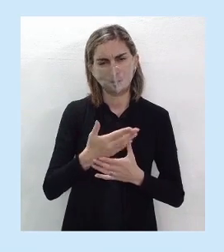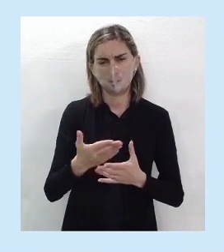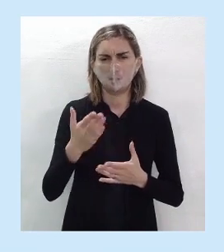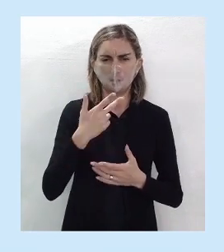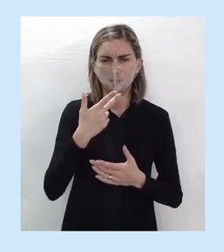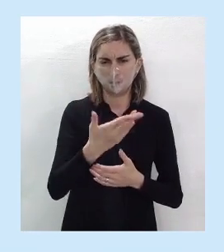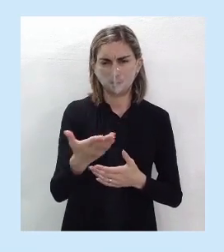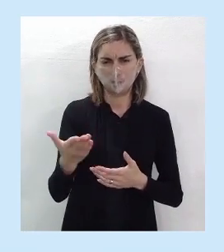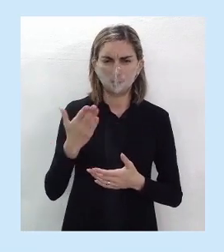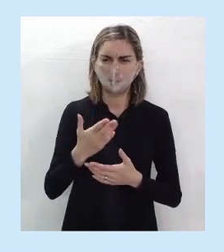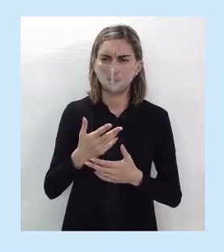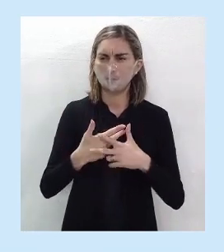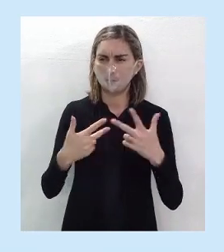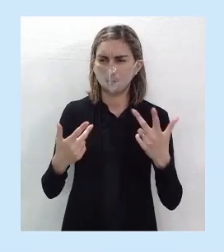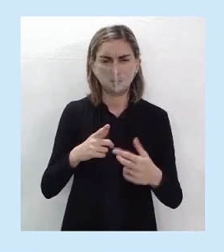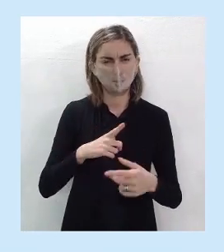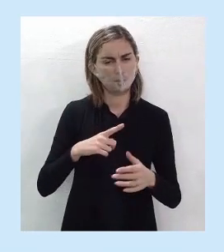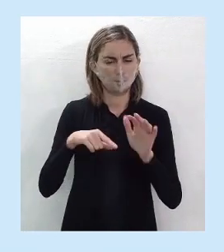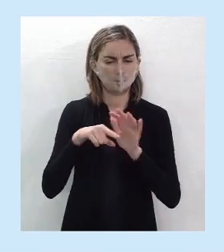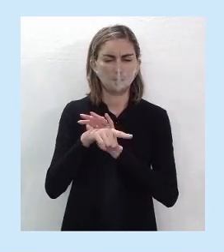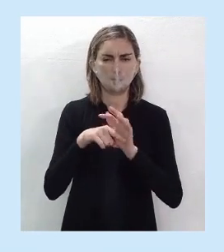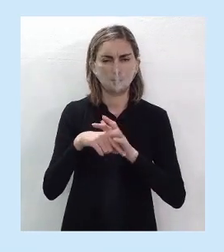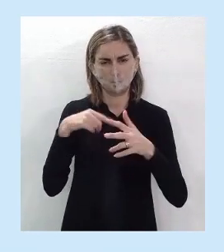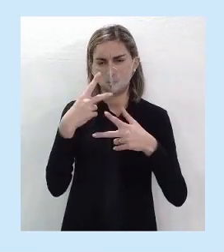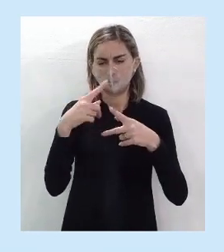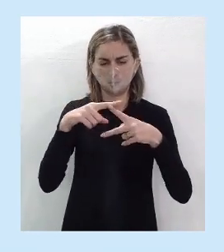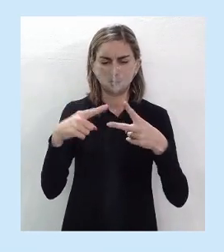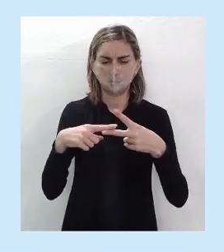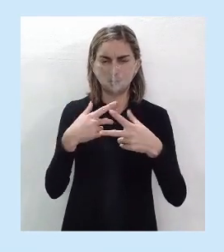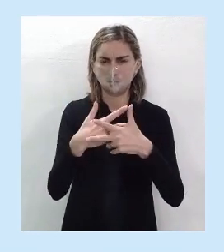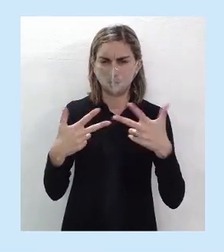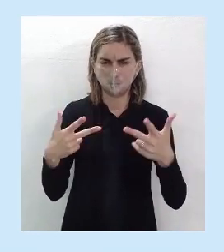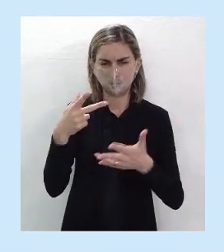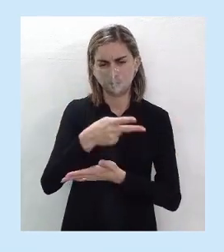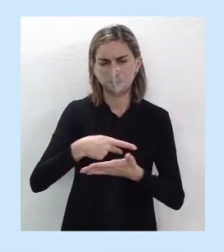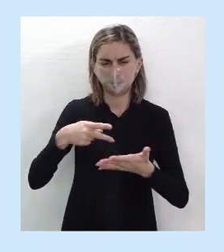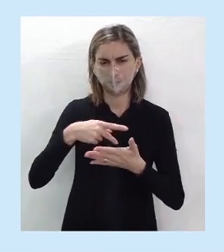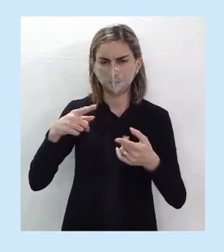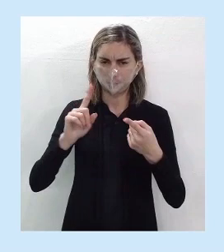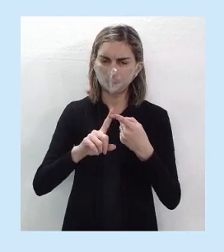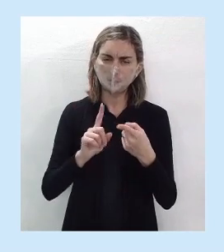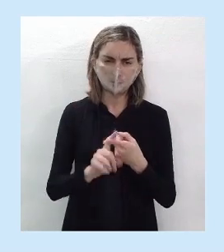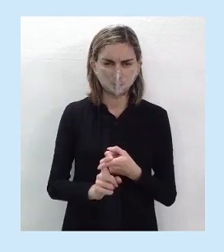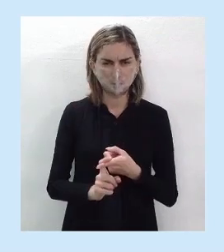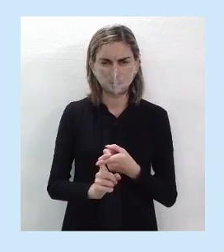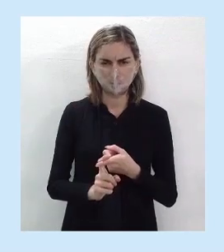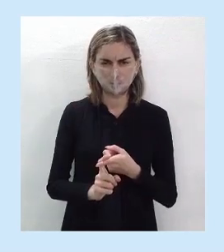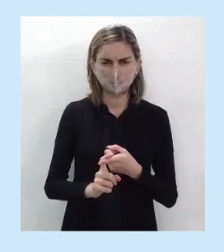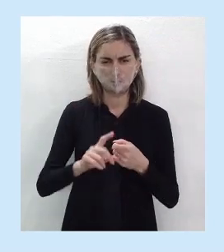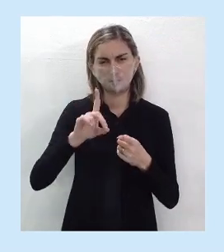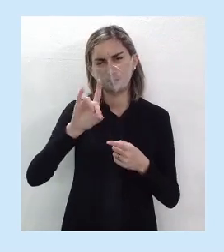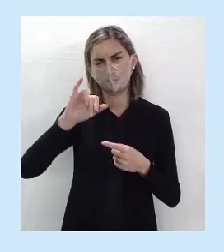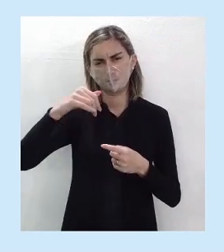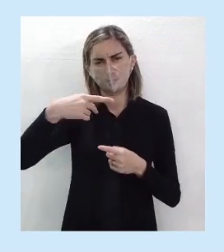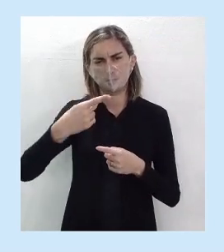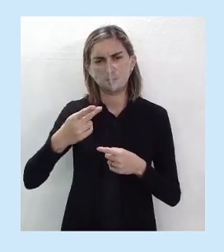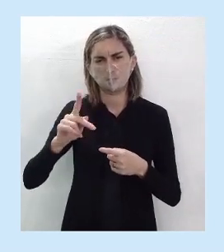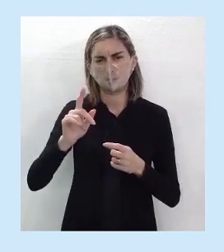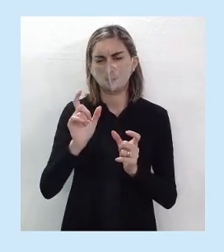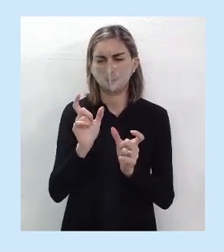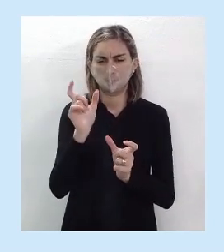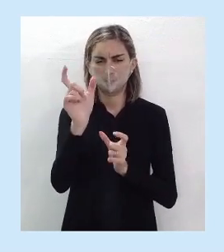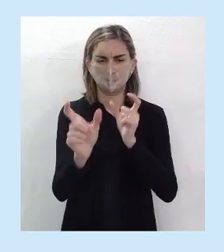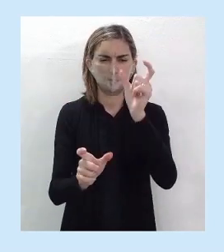para vocês uma coisa, a gente tem que analisar duas coisas nesse poema. A primeira delas, a disposição de